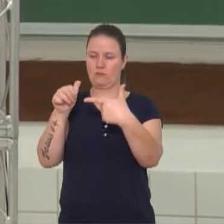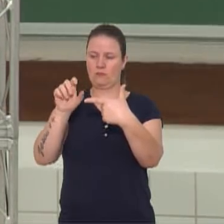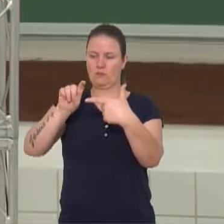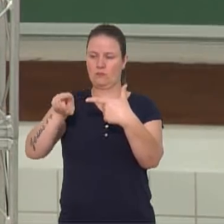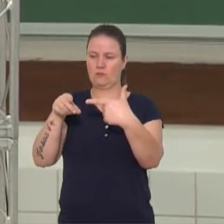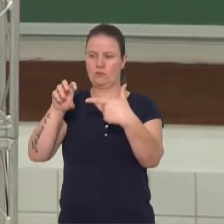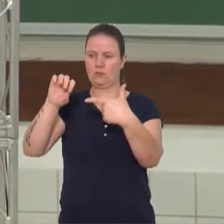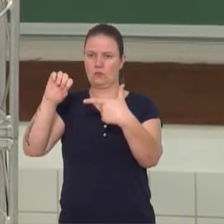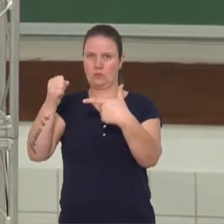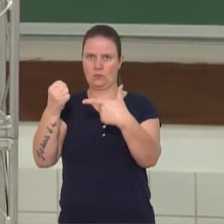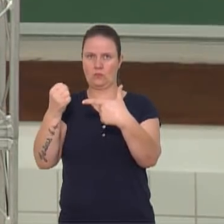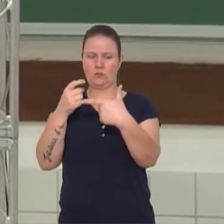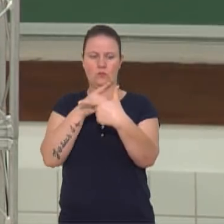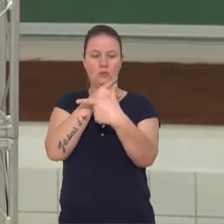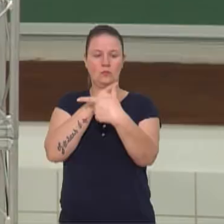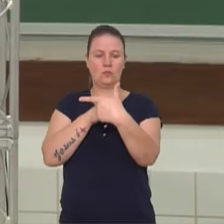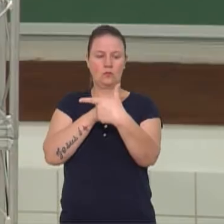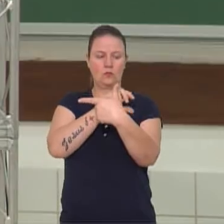11,8,